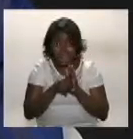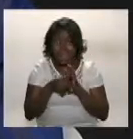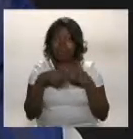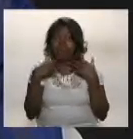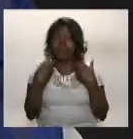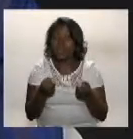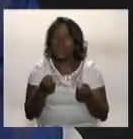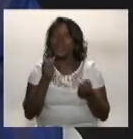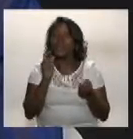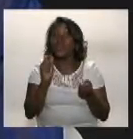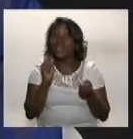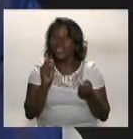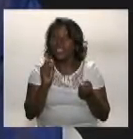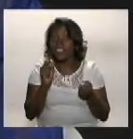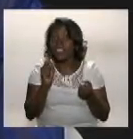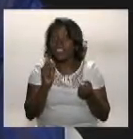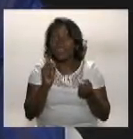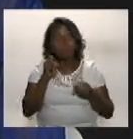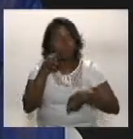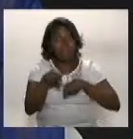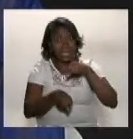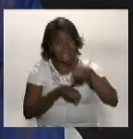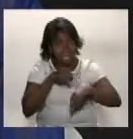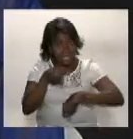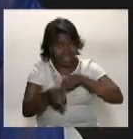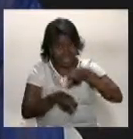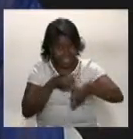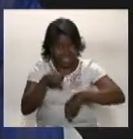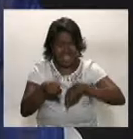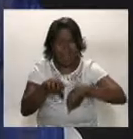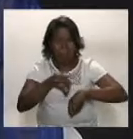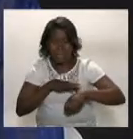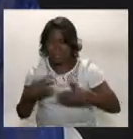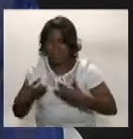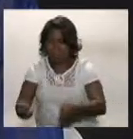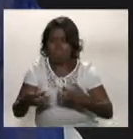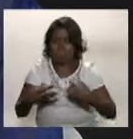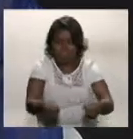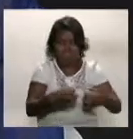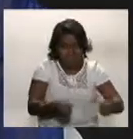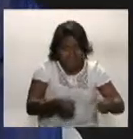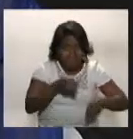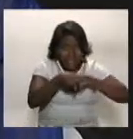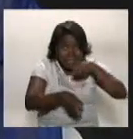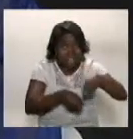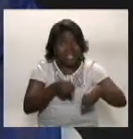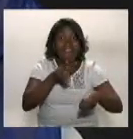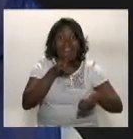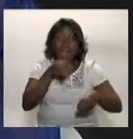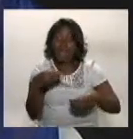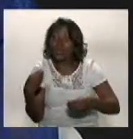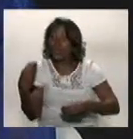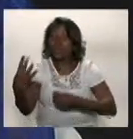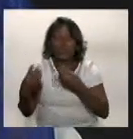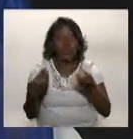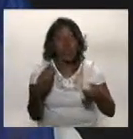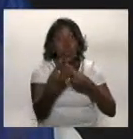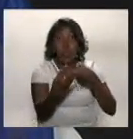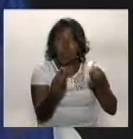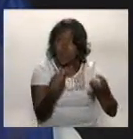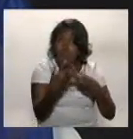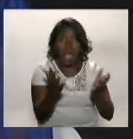5º lugar nos números de feminicídios. Deputada, o outro assunto do nosso programa diz respeito à lei que foi sancionada,